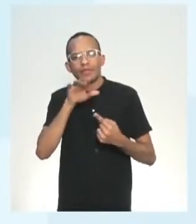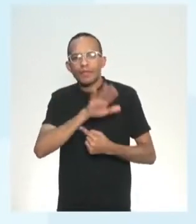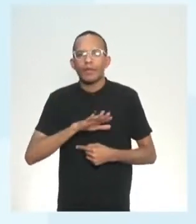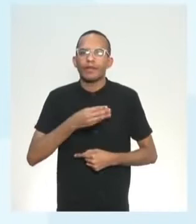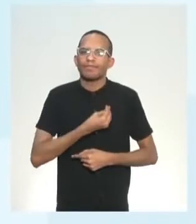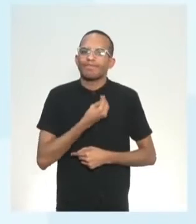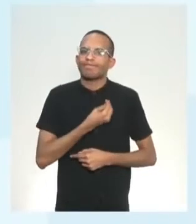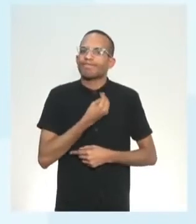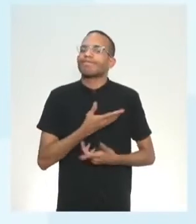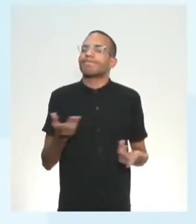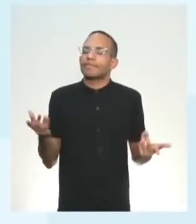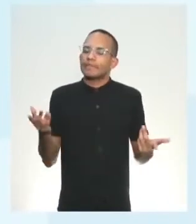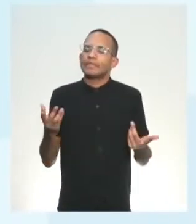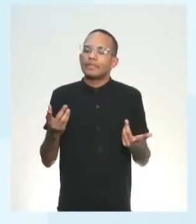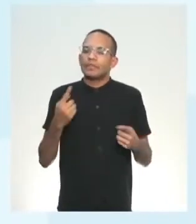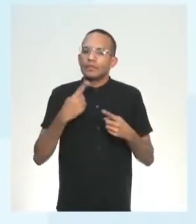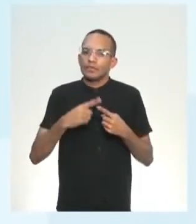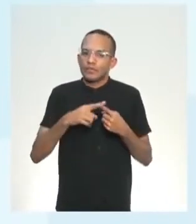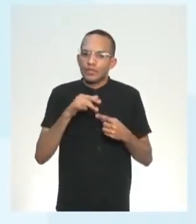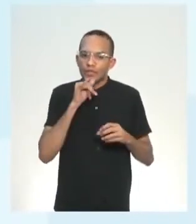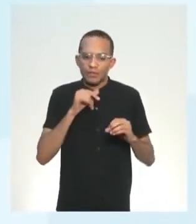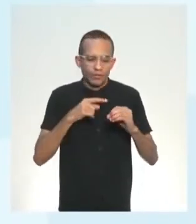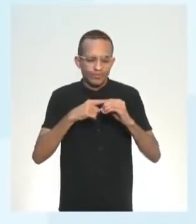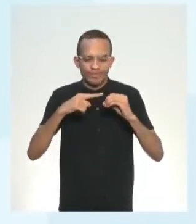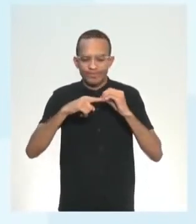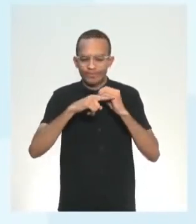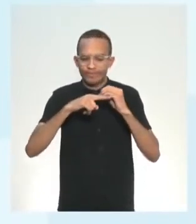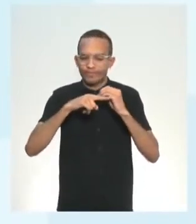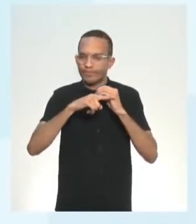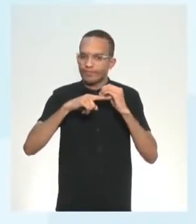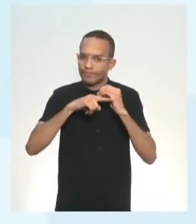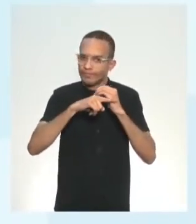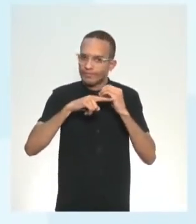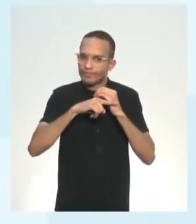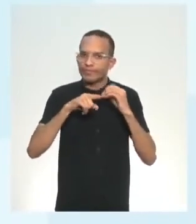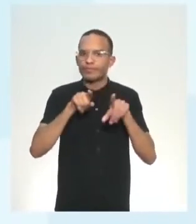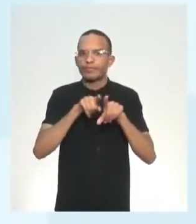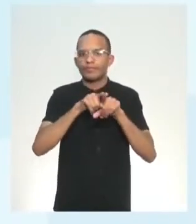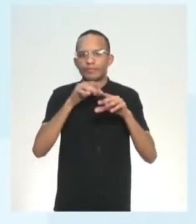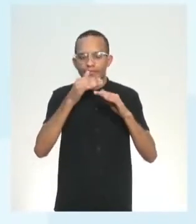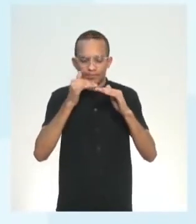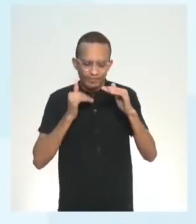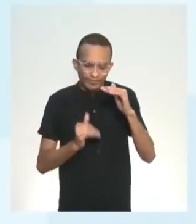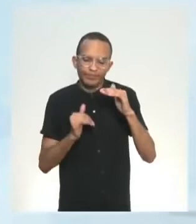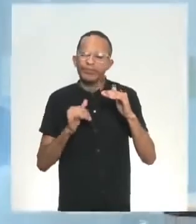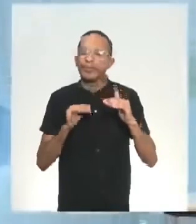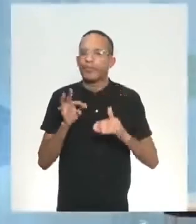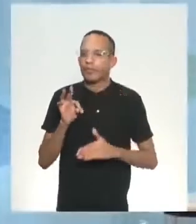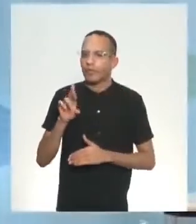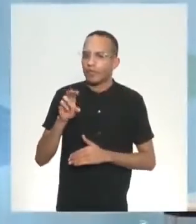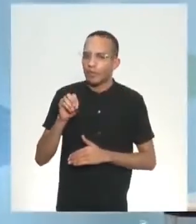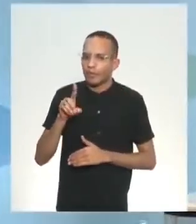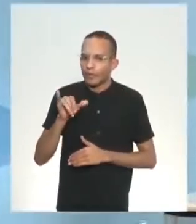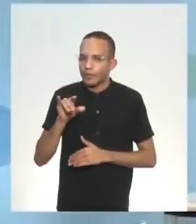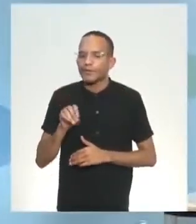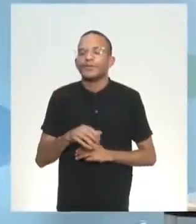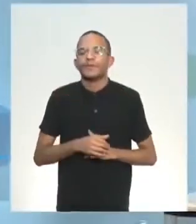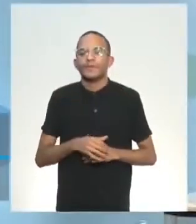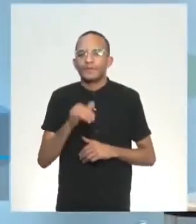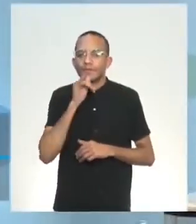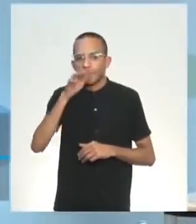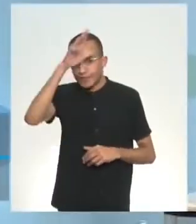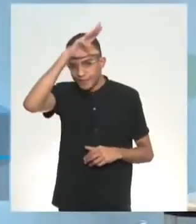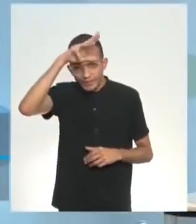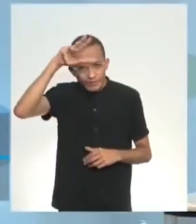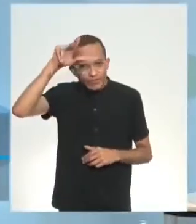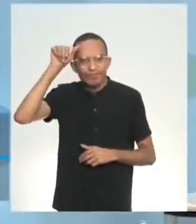que ela se encontra aqui, né? Porque se a linha do Equador está aqui, o trópico está mais embaixo e aí vai, tá bom? Então a Amazônia